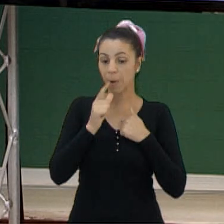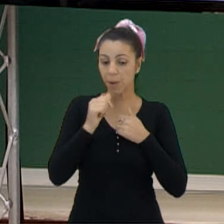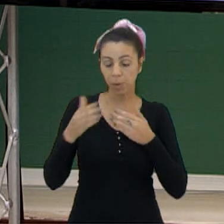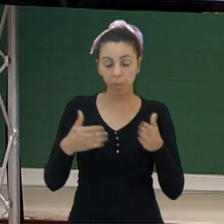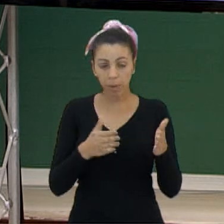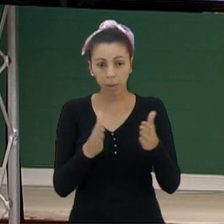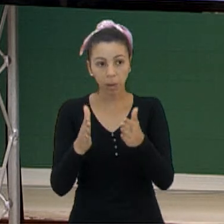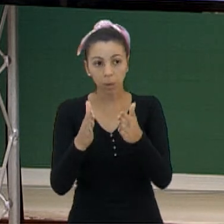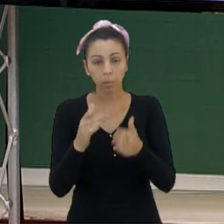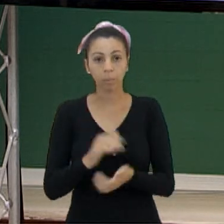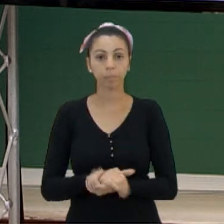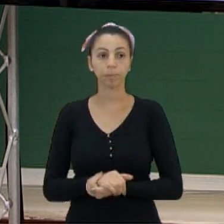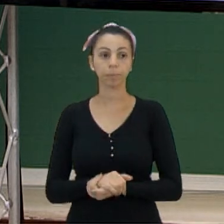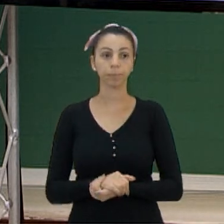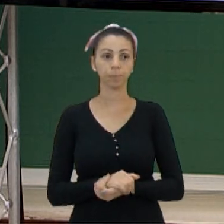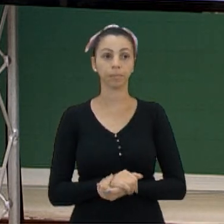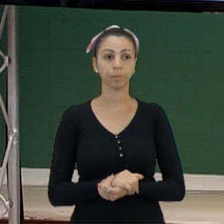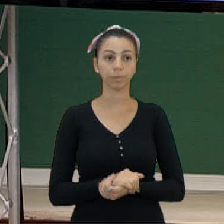na iluminação.